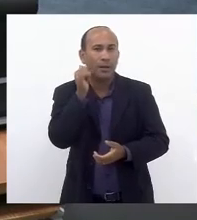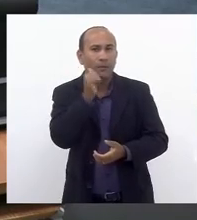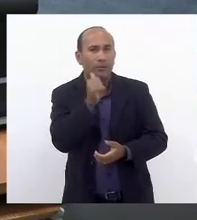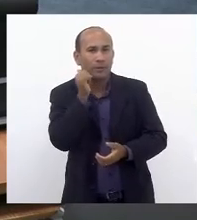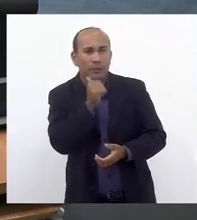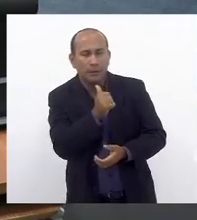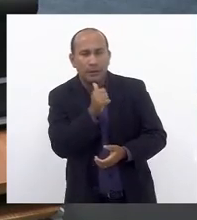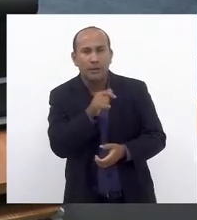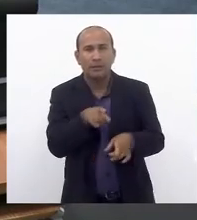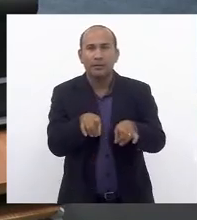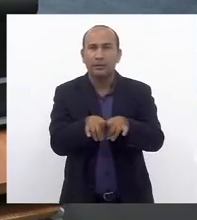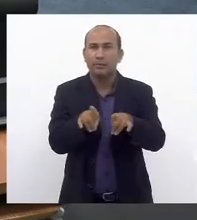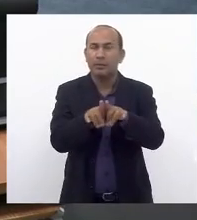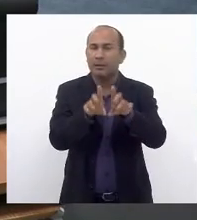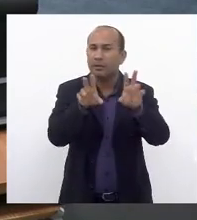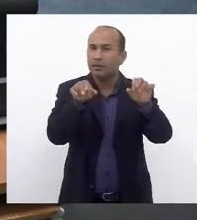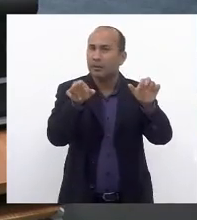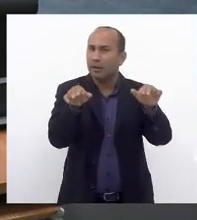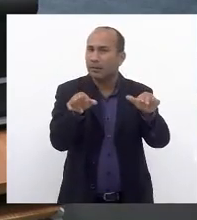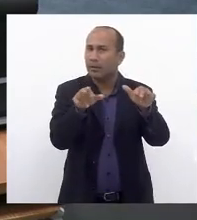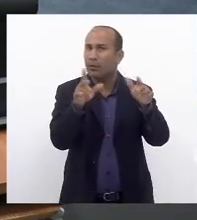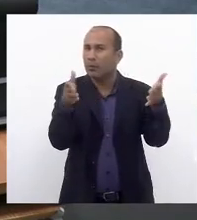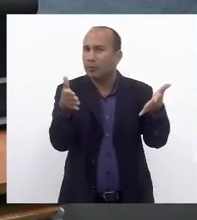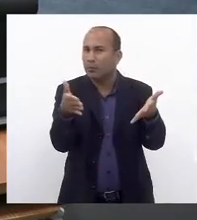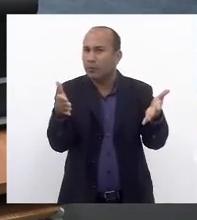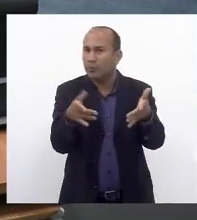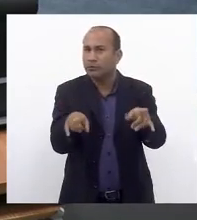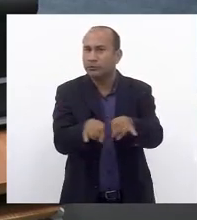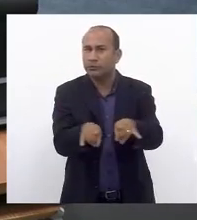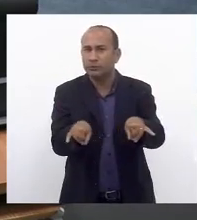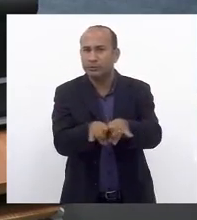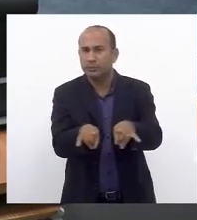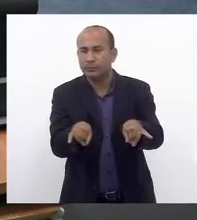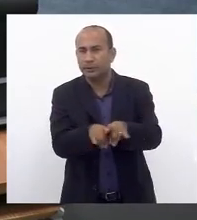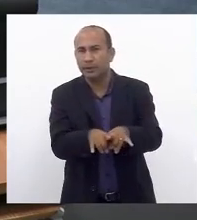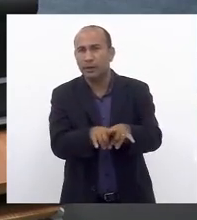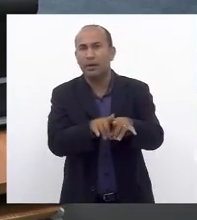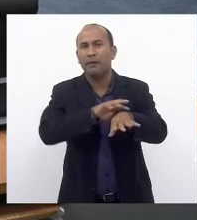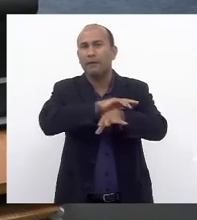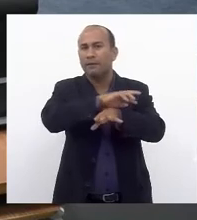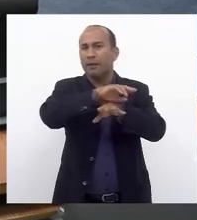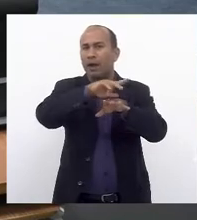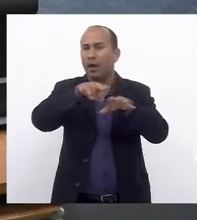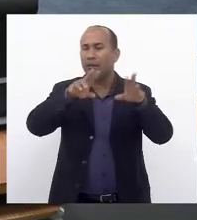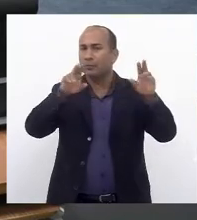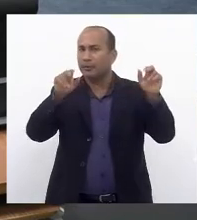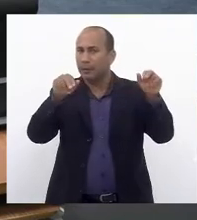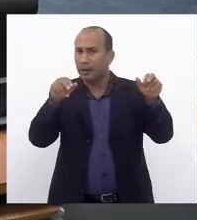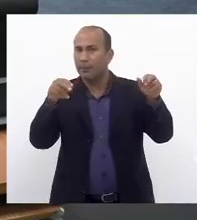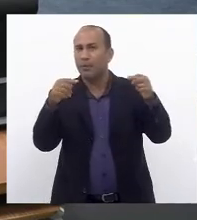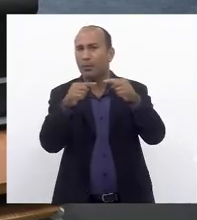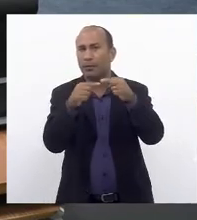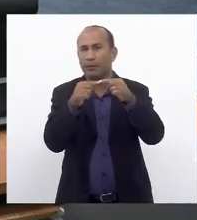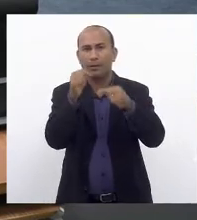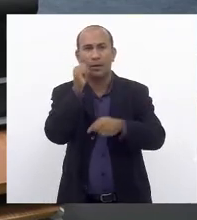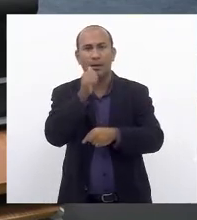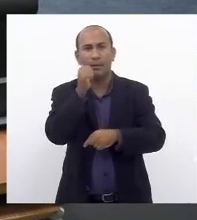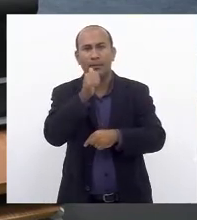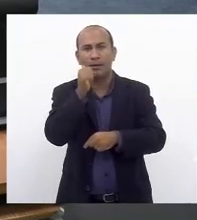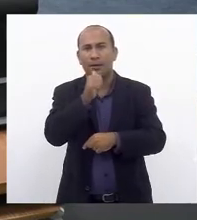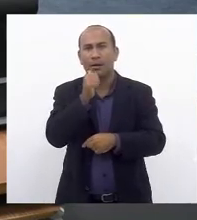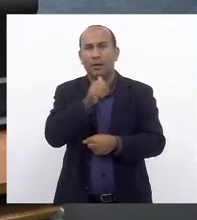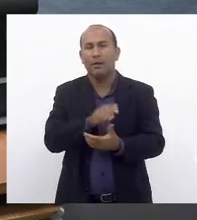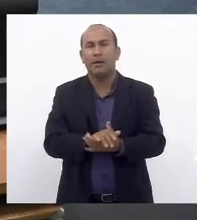também mais este tema, né? Hoje que também vários temas relacionados à mulher